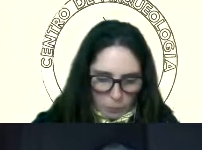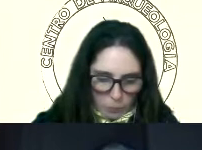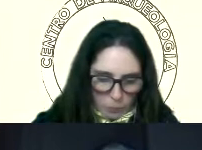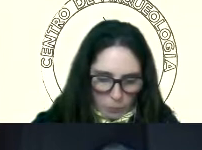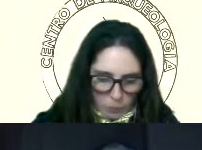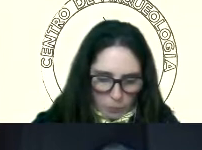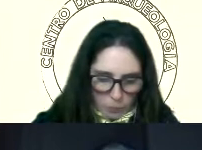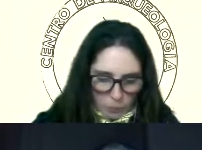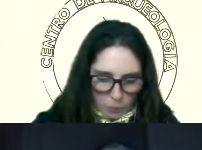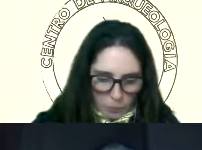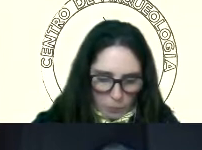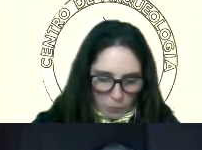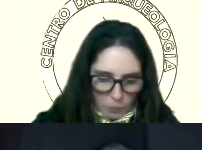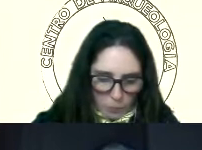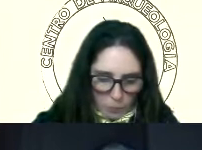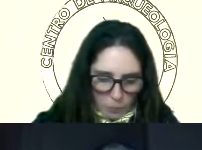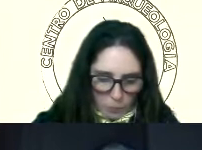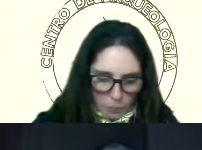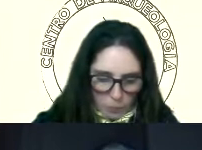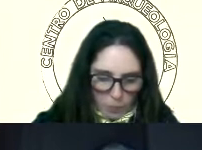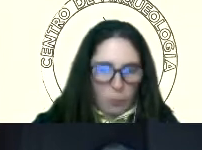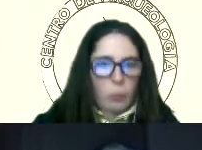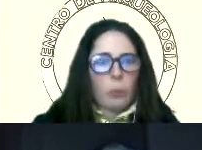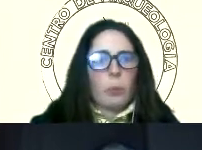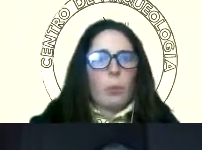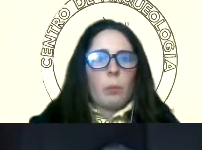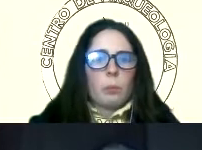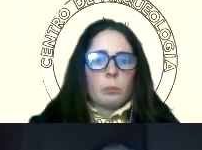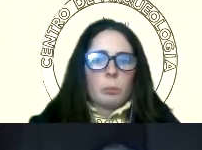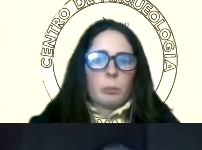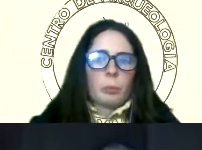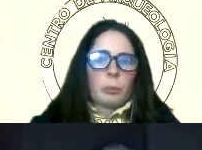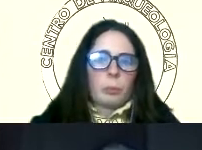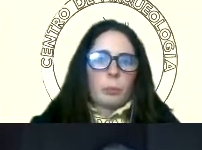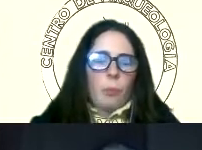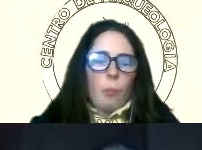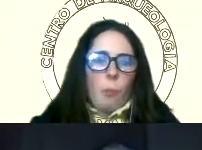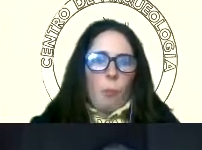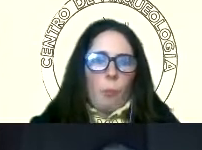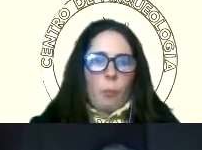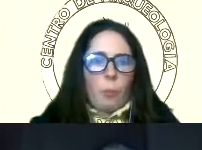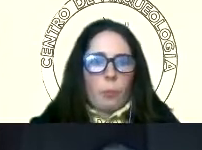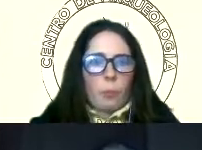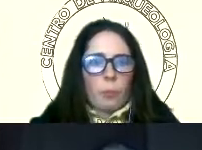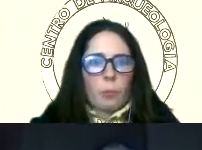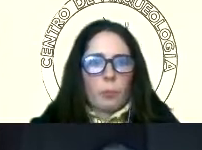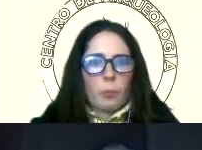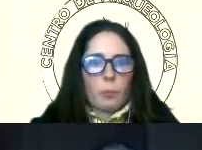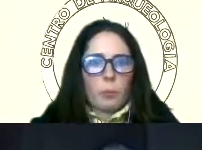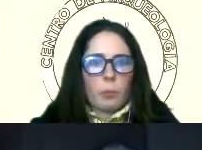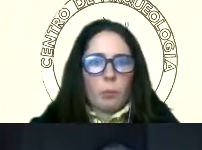digamos, as suas próprias idiosincrasias, por